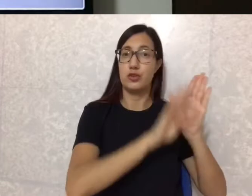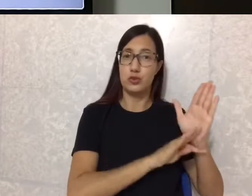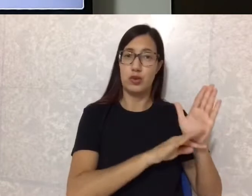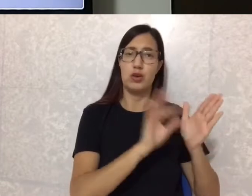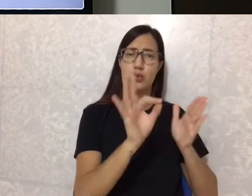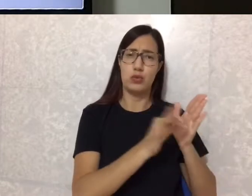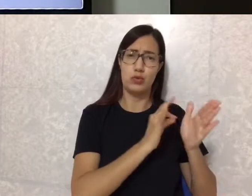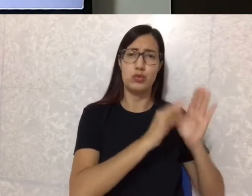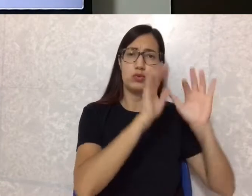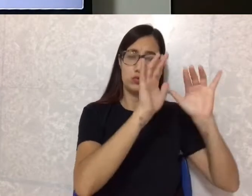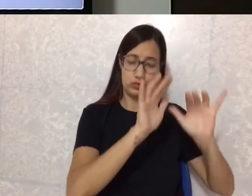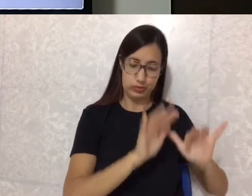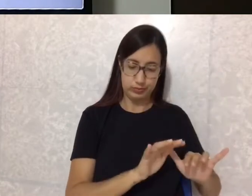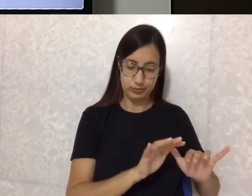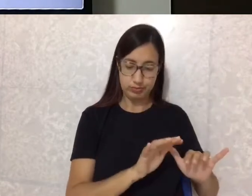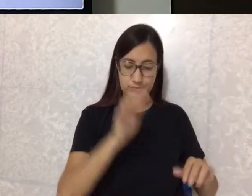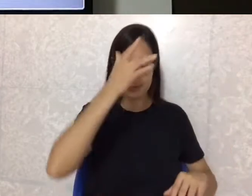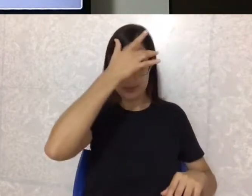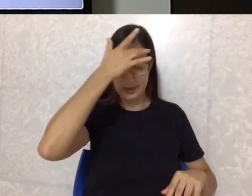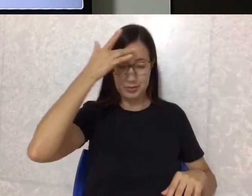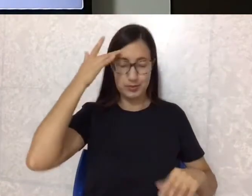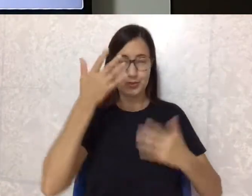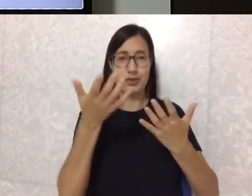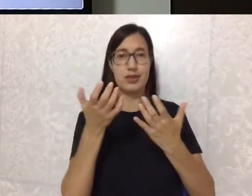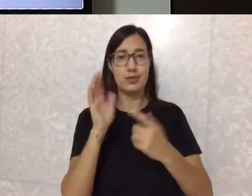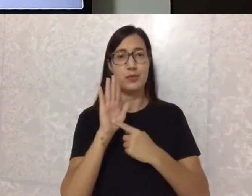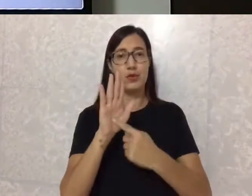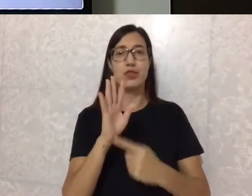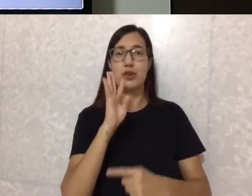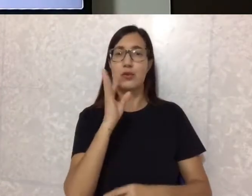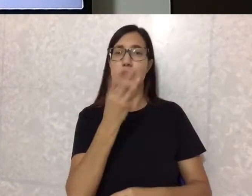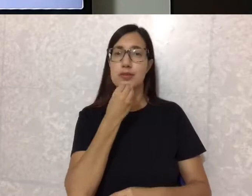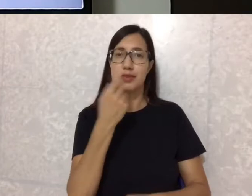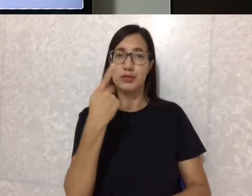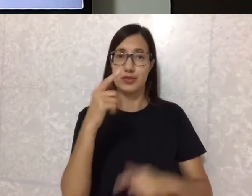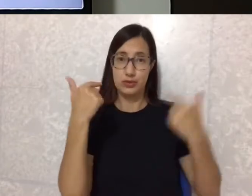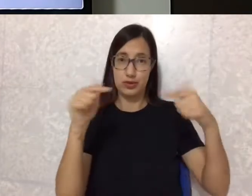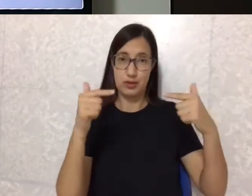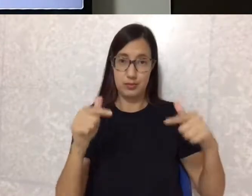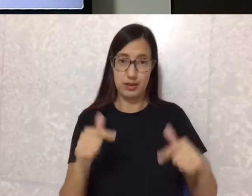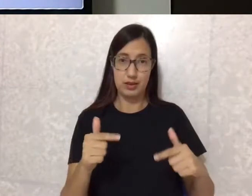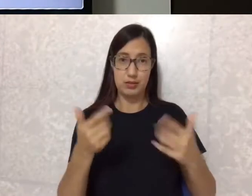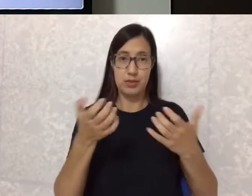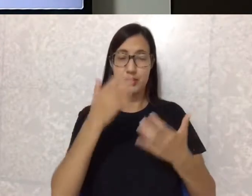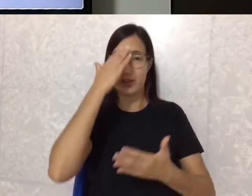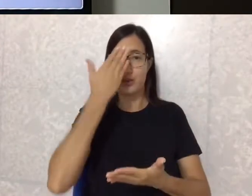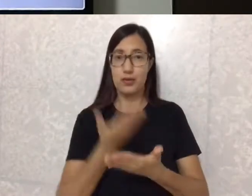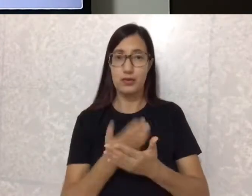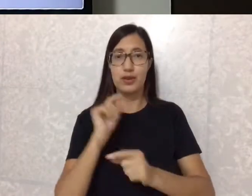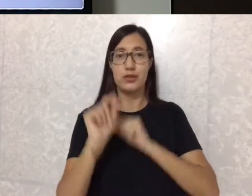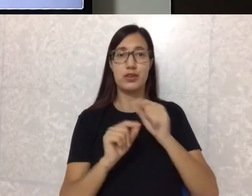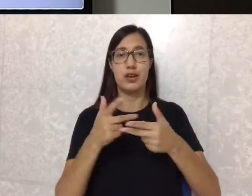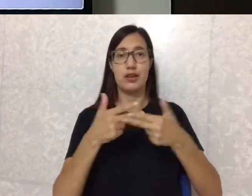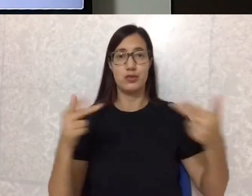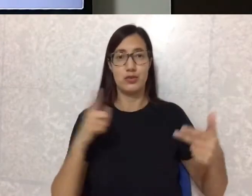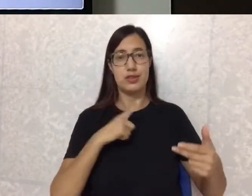livro e quer trazer esse conhecimento para o seu trabalho, mas quer copiar na íntegra, do jeito que está escrito lá. Então, você vai